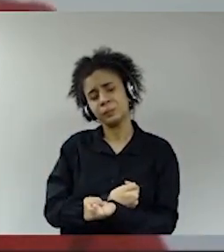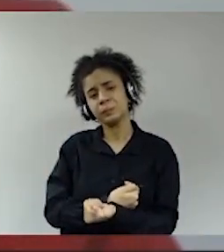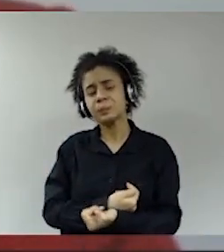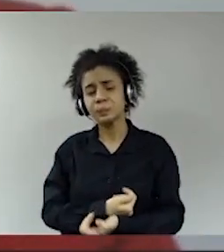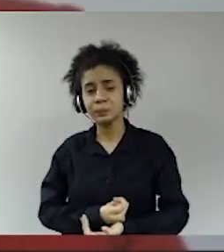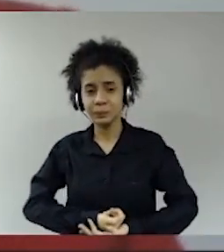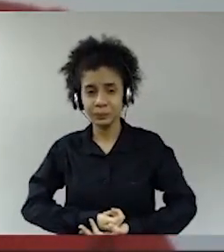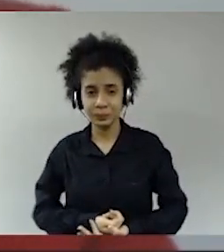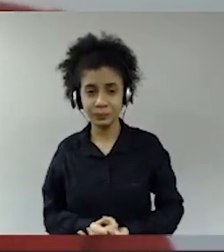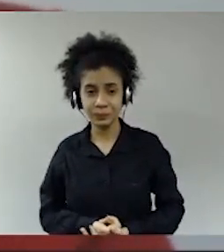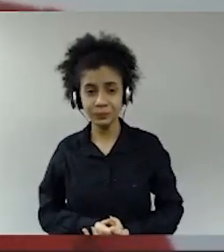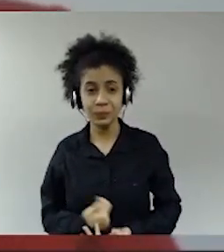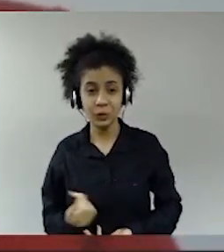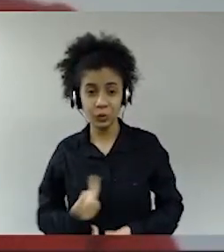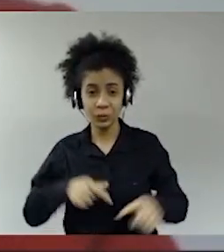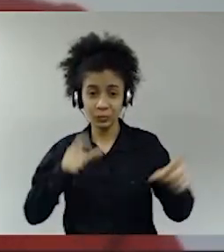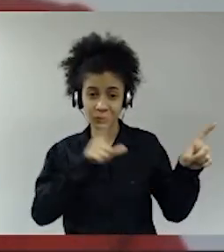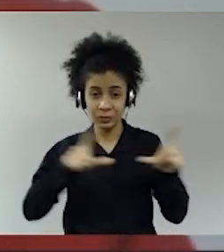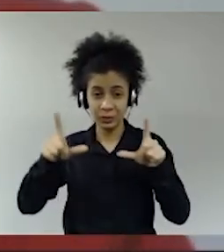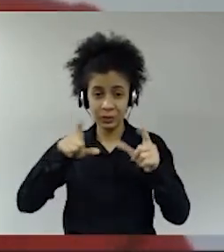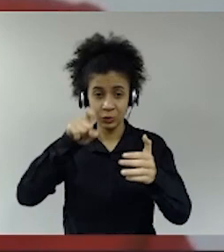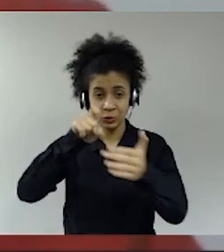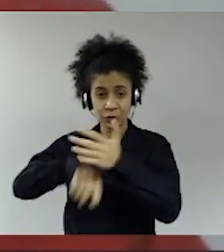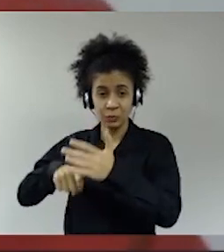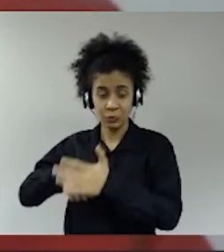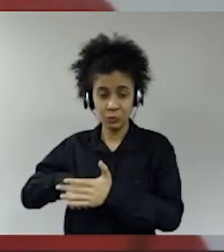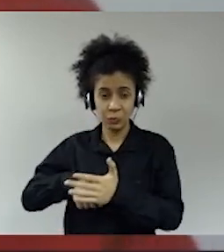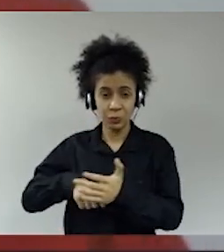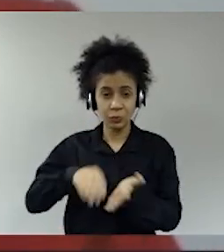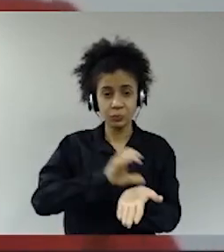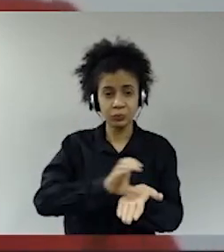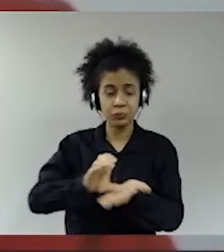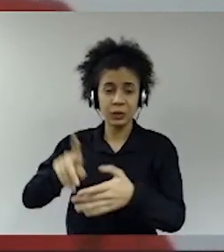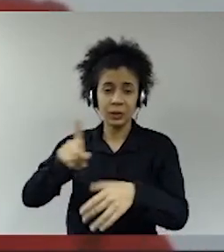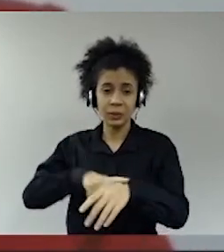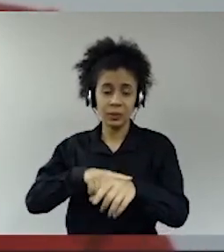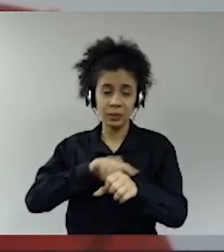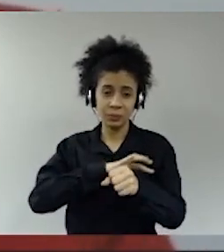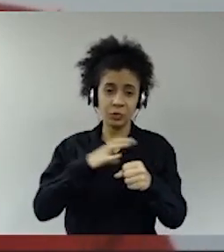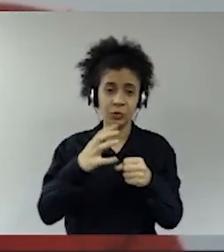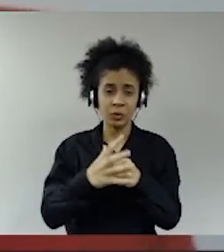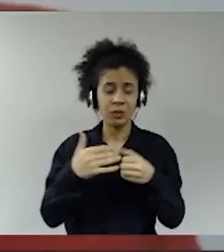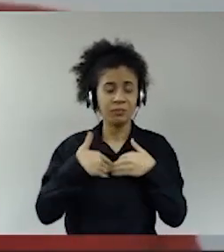no nosso painel Tributos e Finanças em Tempos de Pandemia.